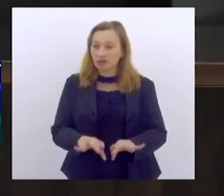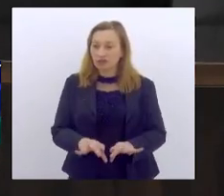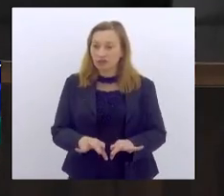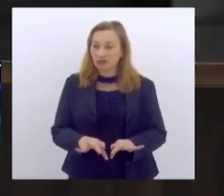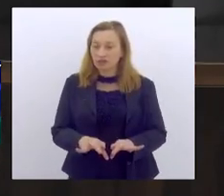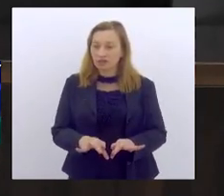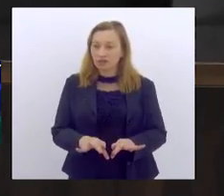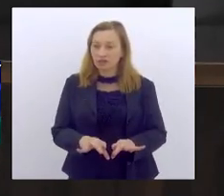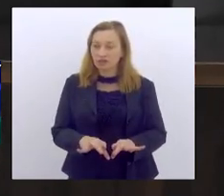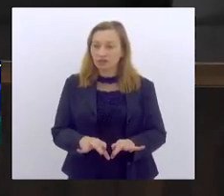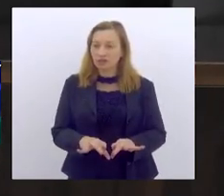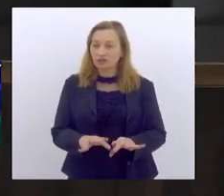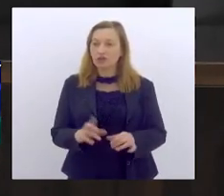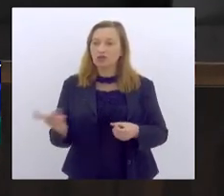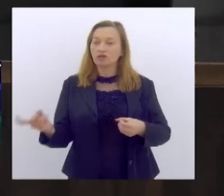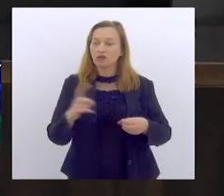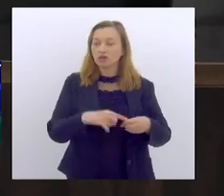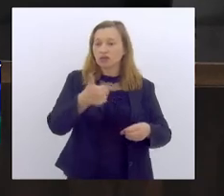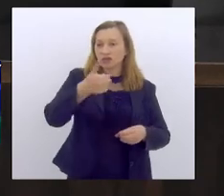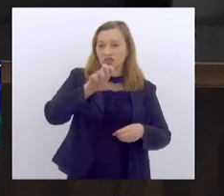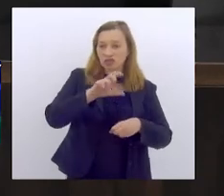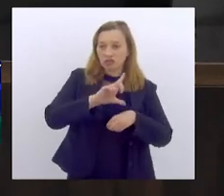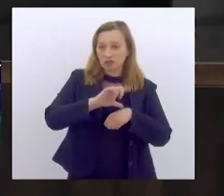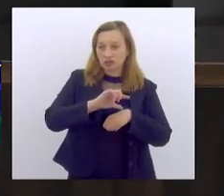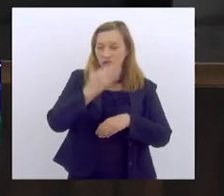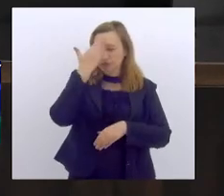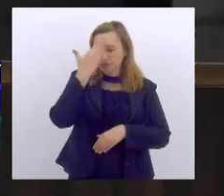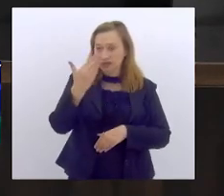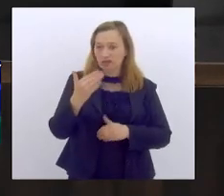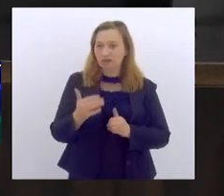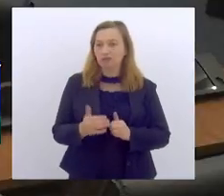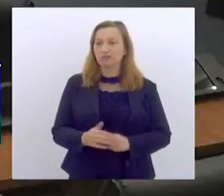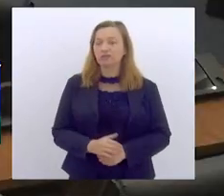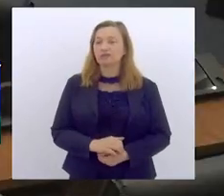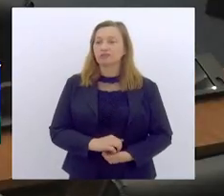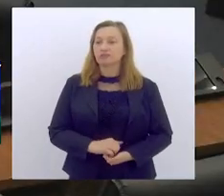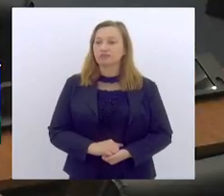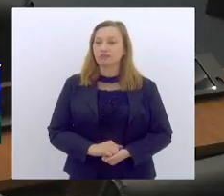a sessão com o retorno a partir das 15 horas Obrigado